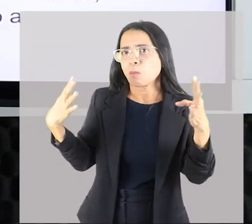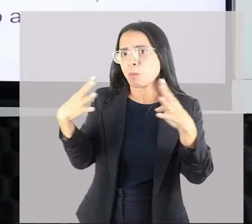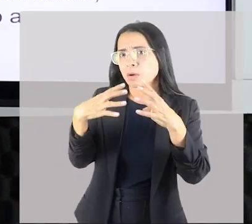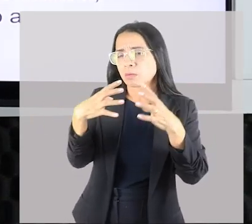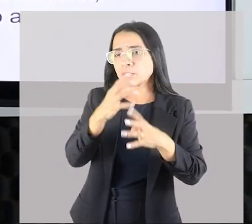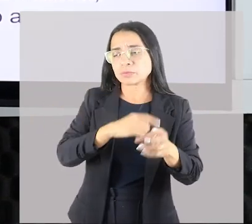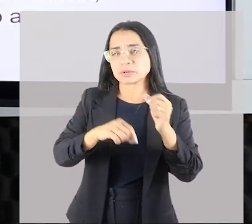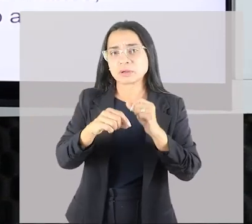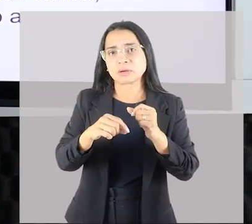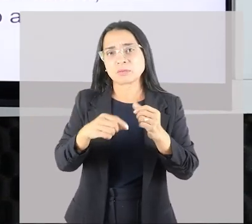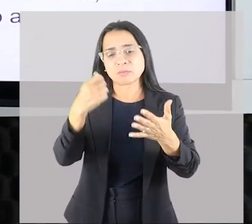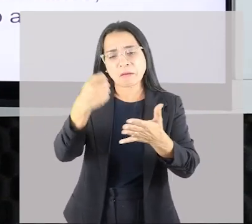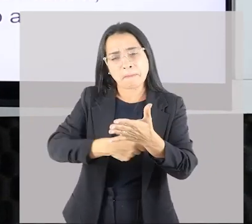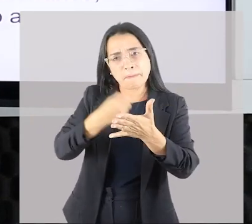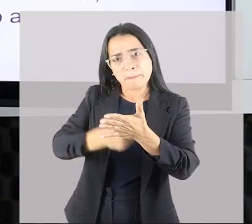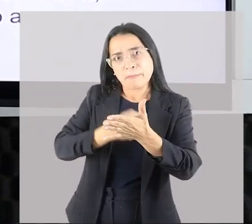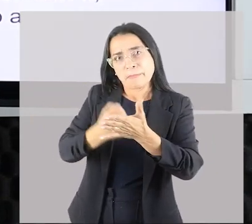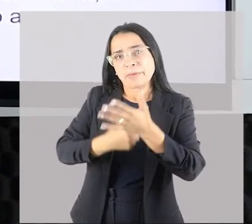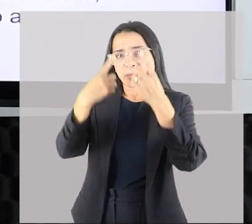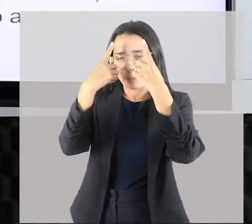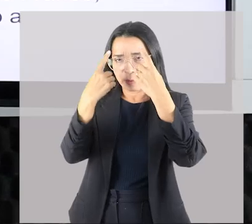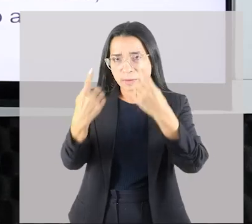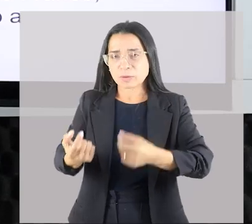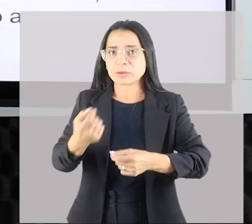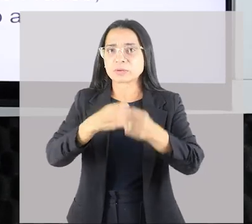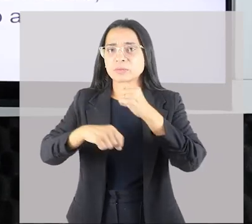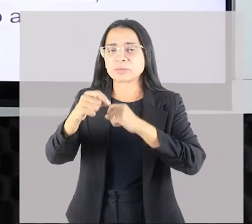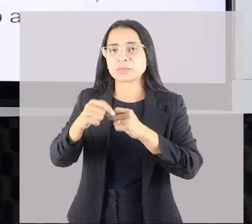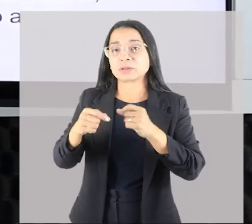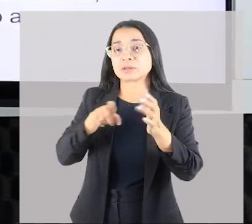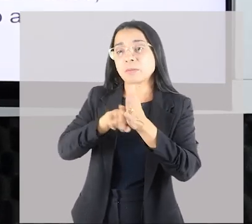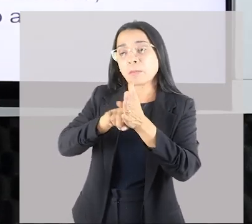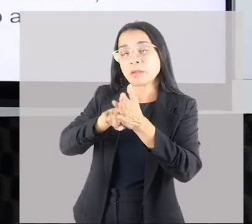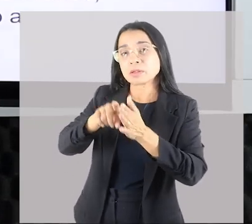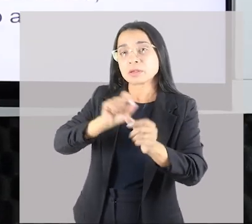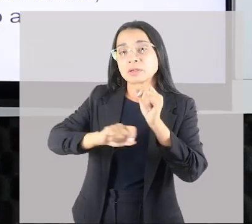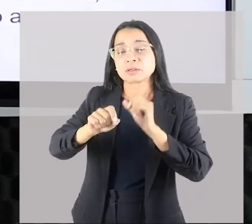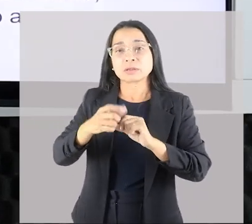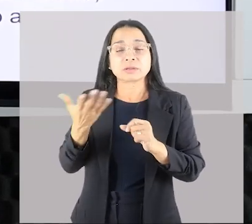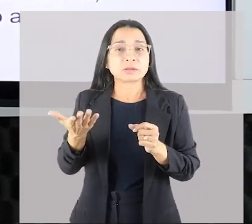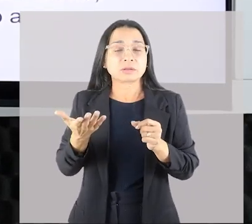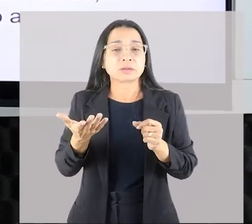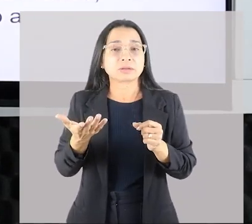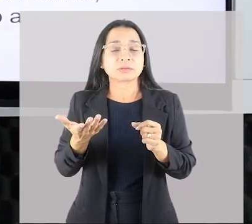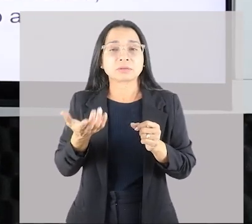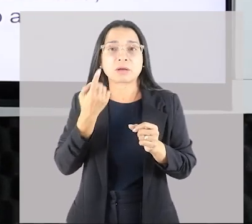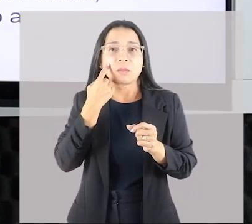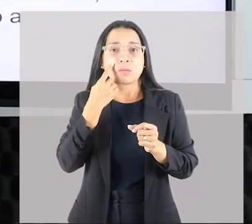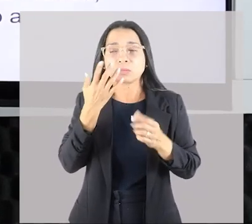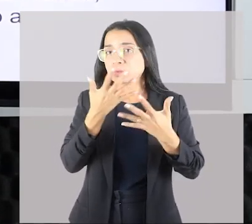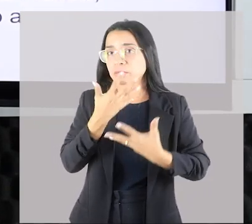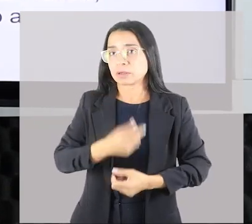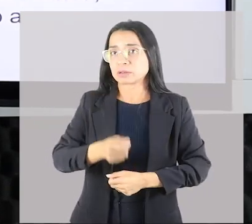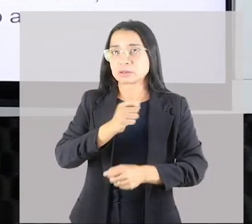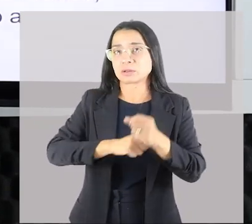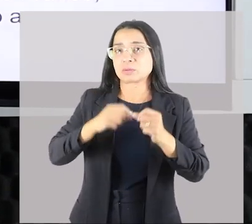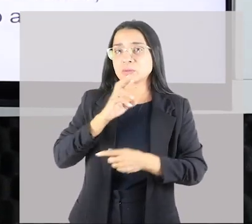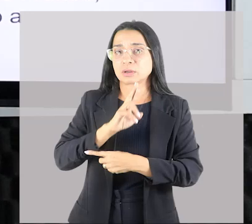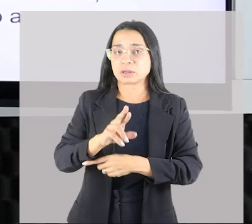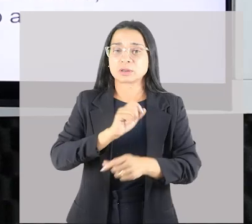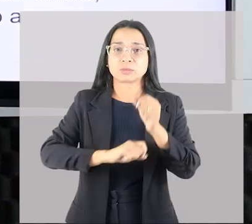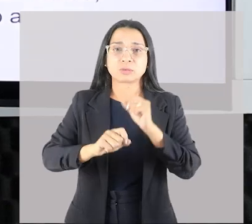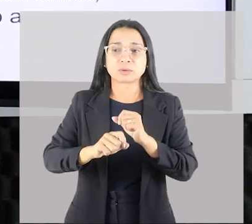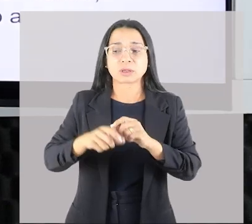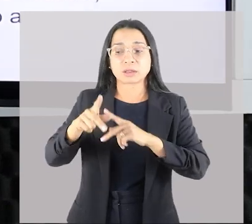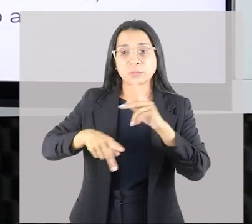Madrid, né, reprimiu violentamente esse referendo, tá certo? Não considerando o seu resultado, onde a população disse que sim, que